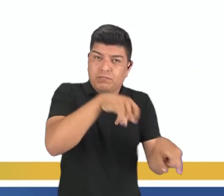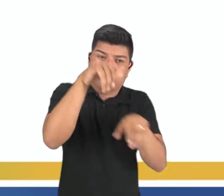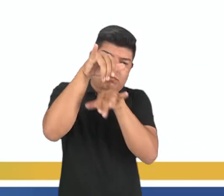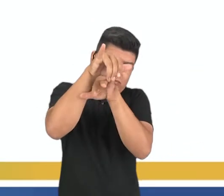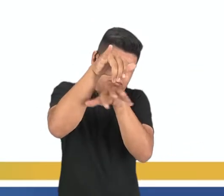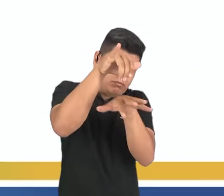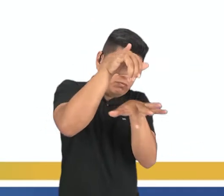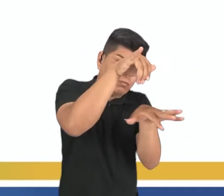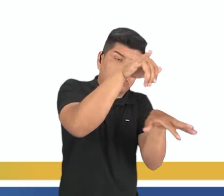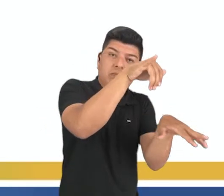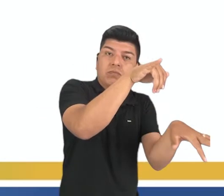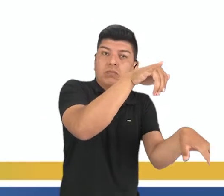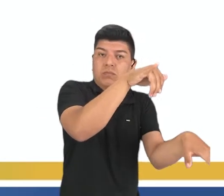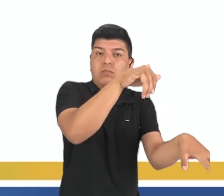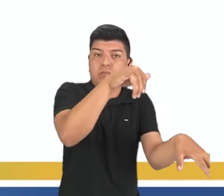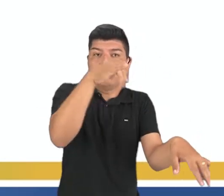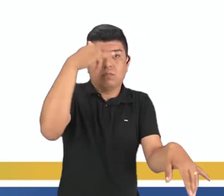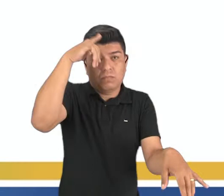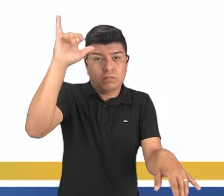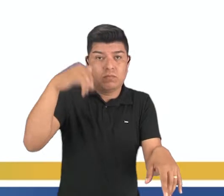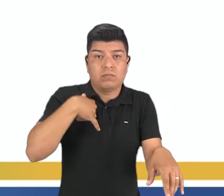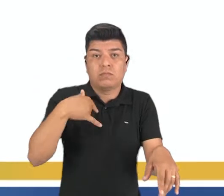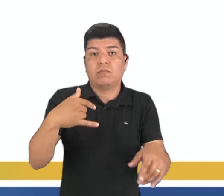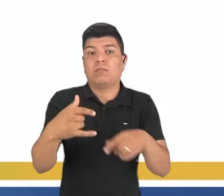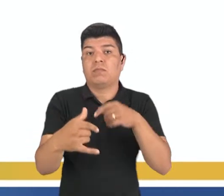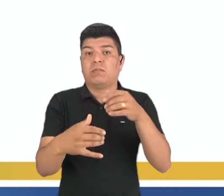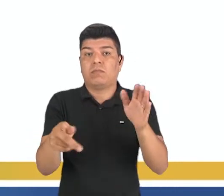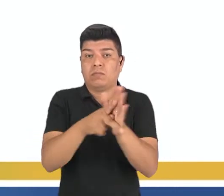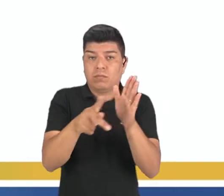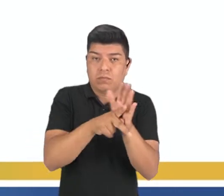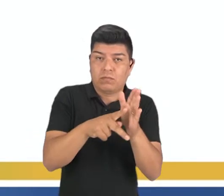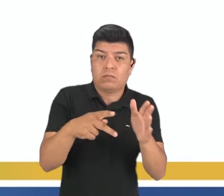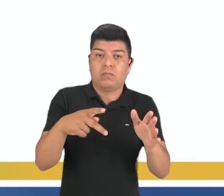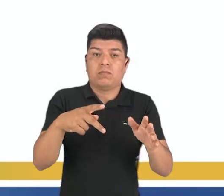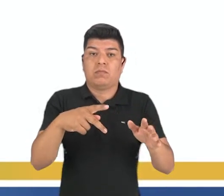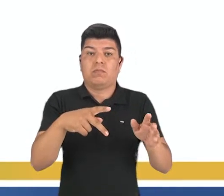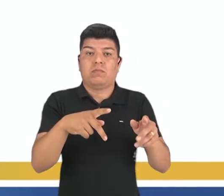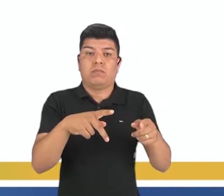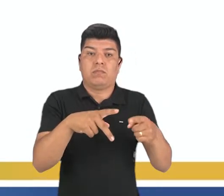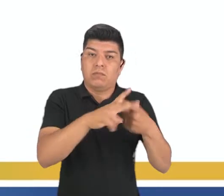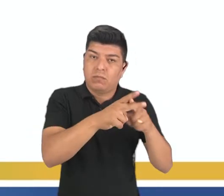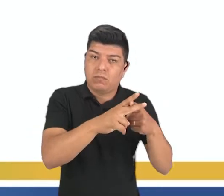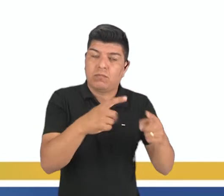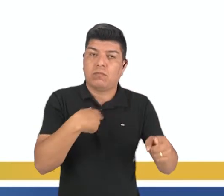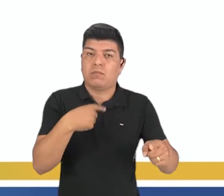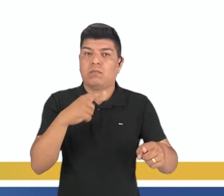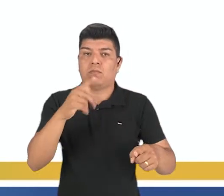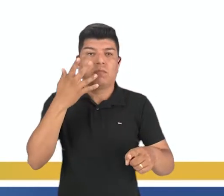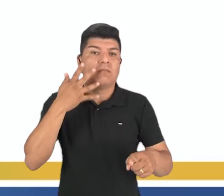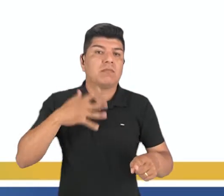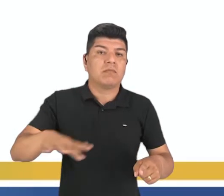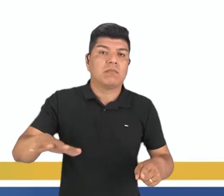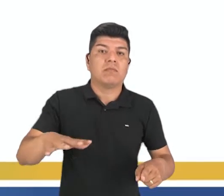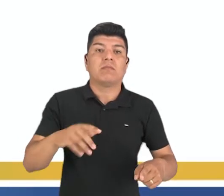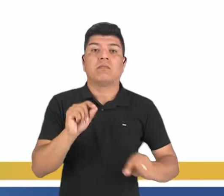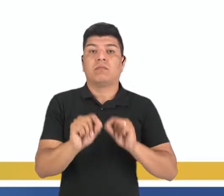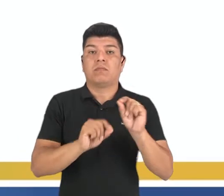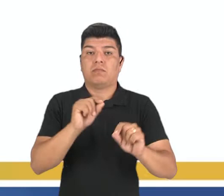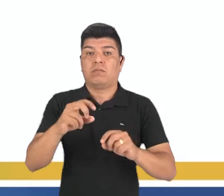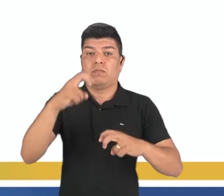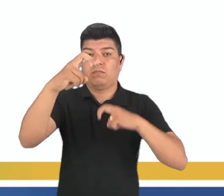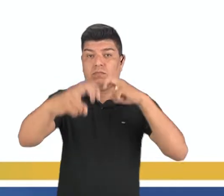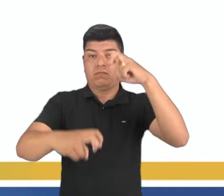E ele gostava de inventar suas próprias máquinas. A que interessou a mim e as outras crianças foi a tal de